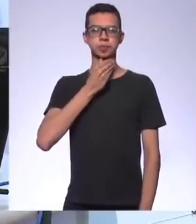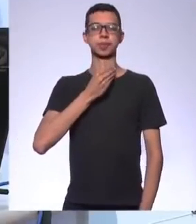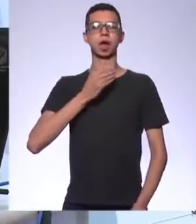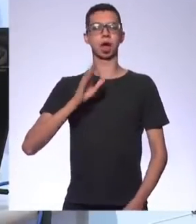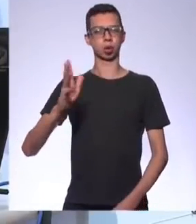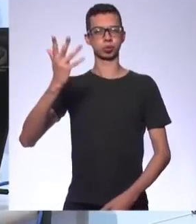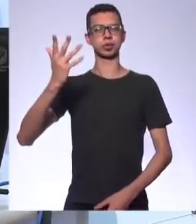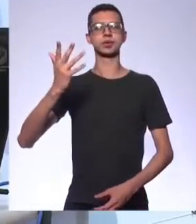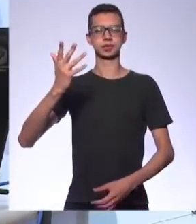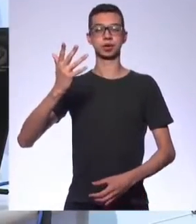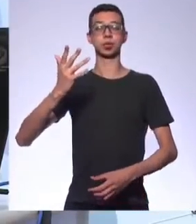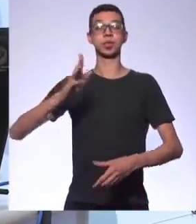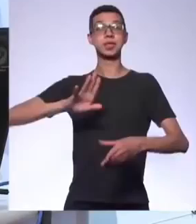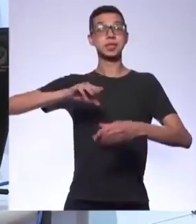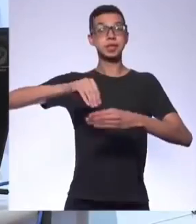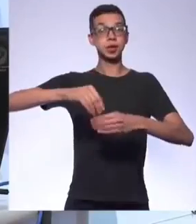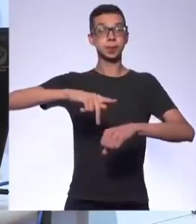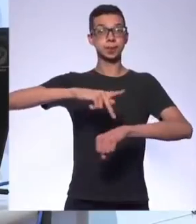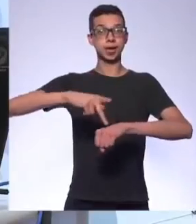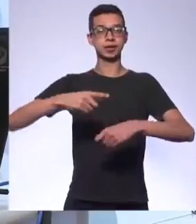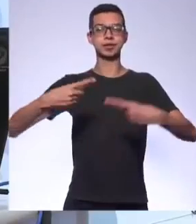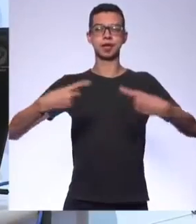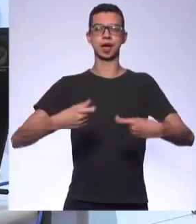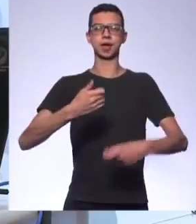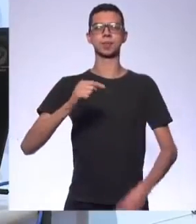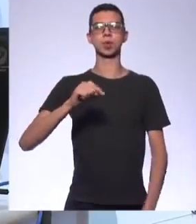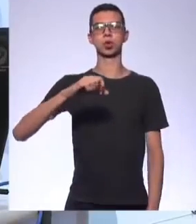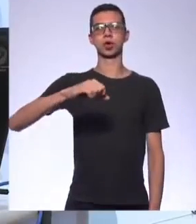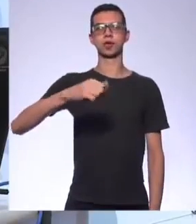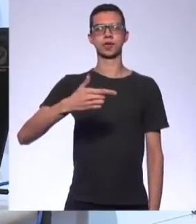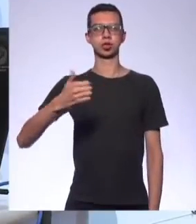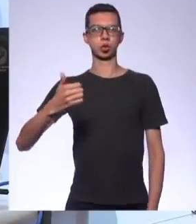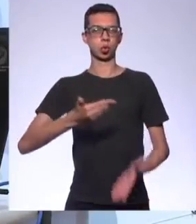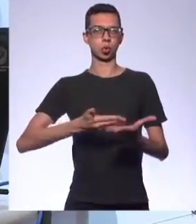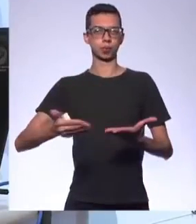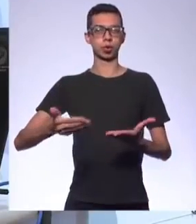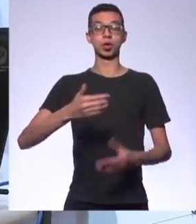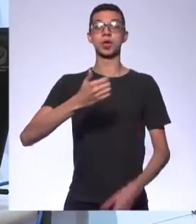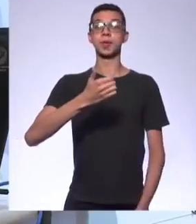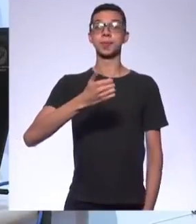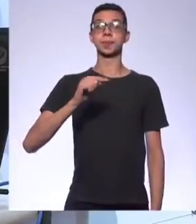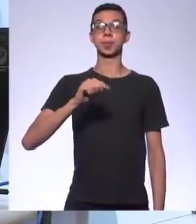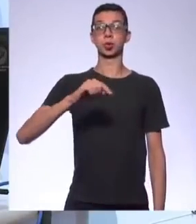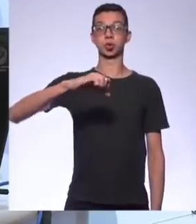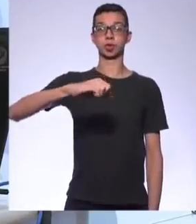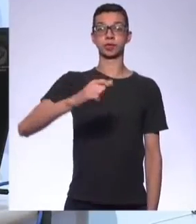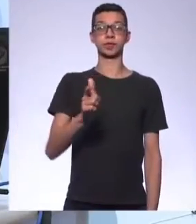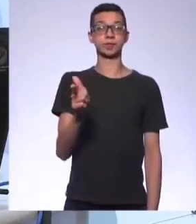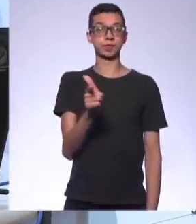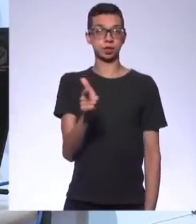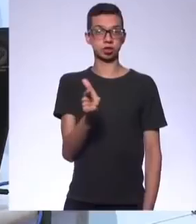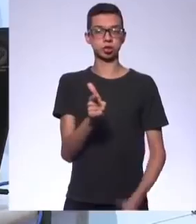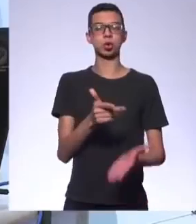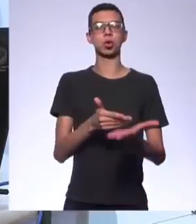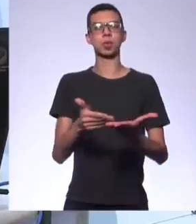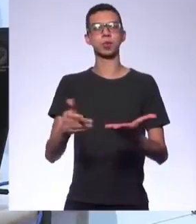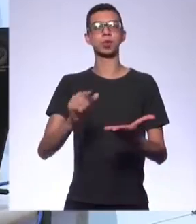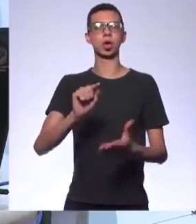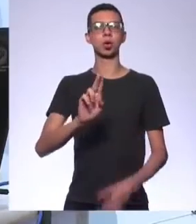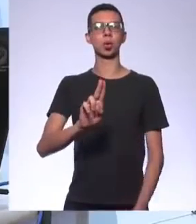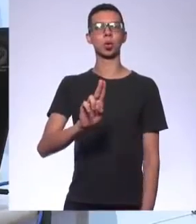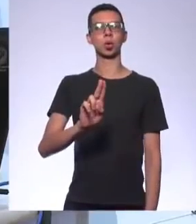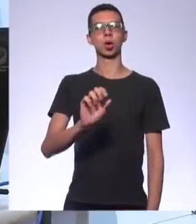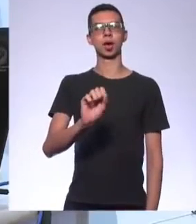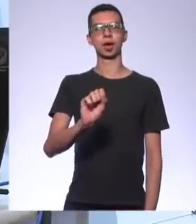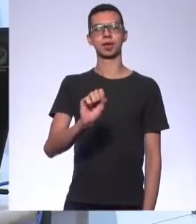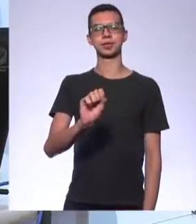que começou em 1921 e em 1922 é criada a União Soviética, que vai